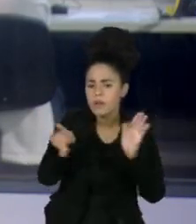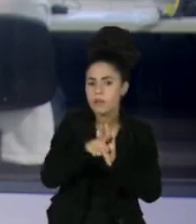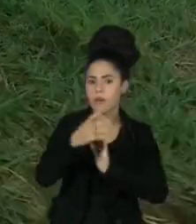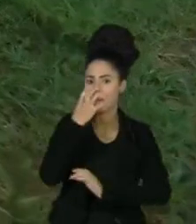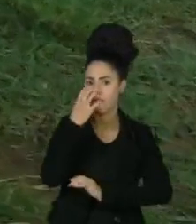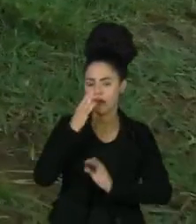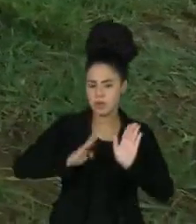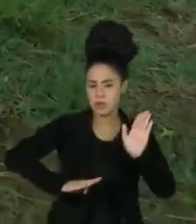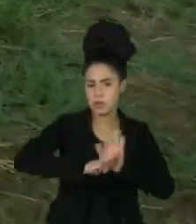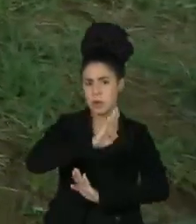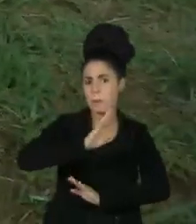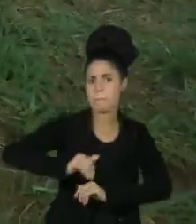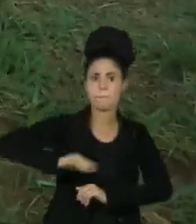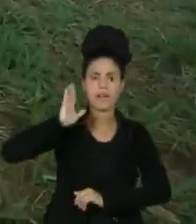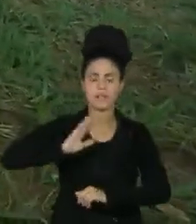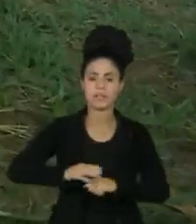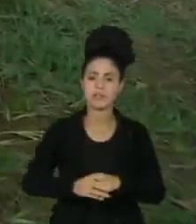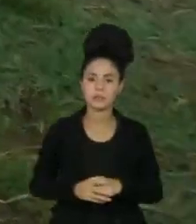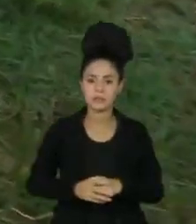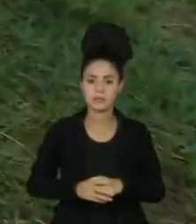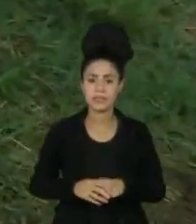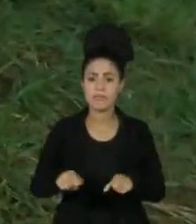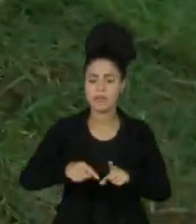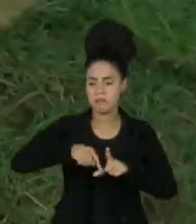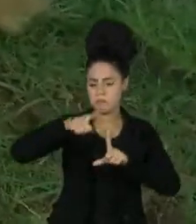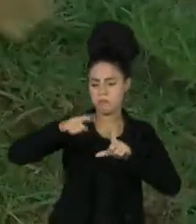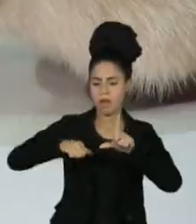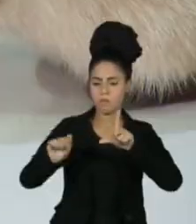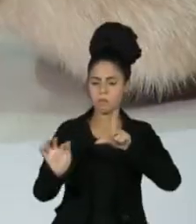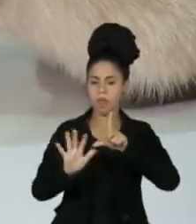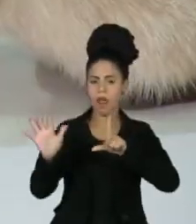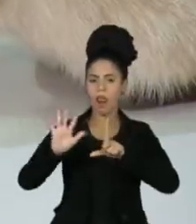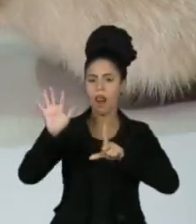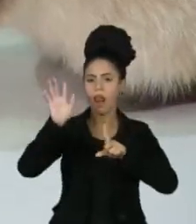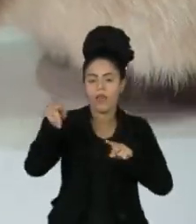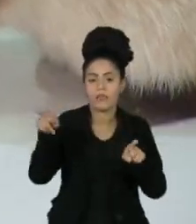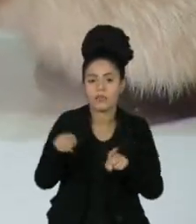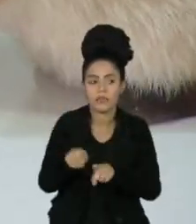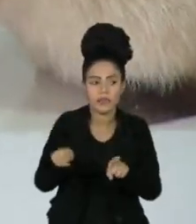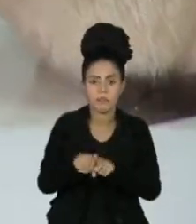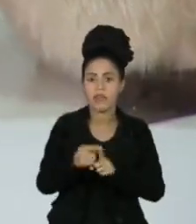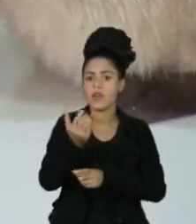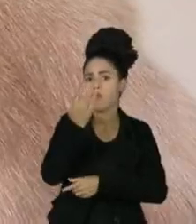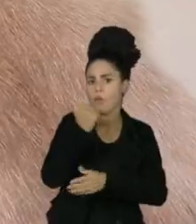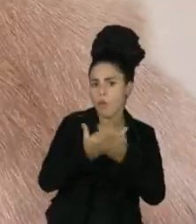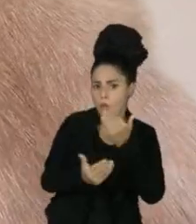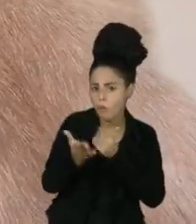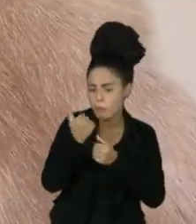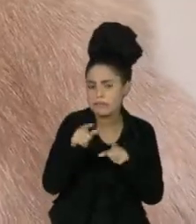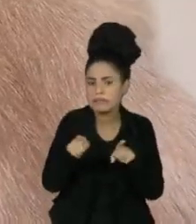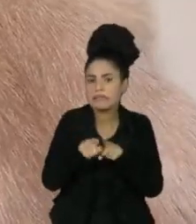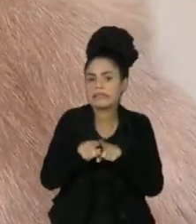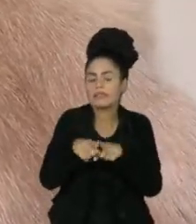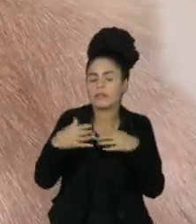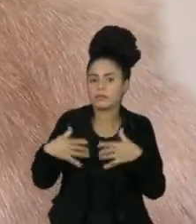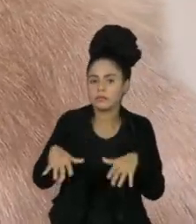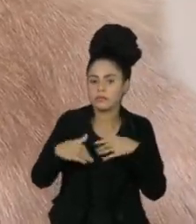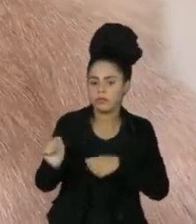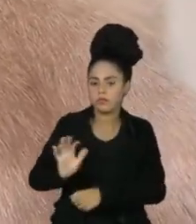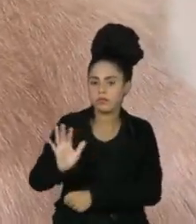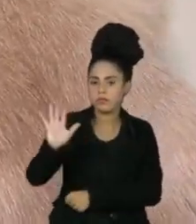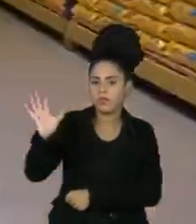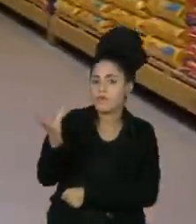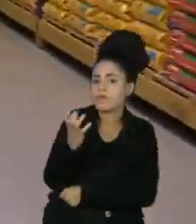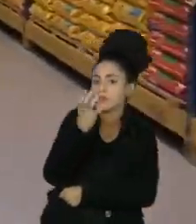mais. Nem para eles a inflação tem dado trégua. Pois é, comer também está ficando mais caro para os animais